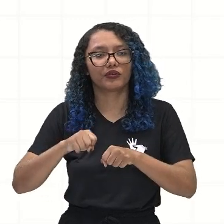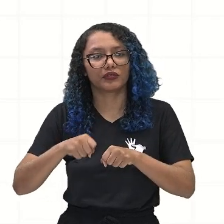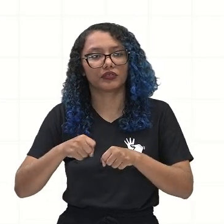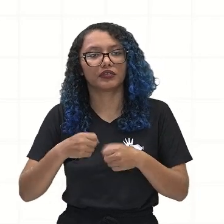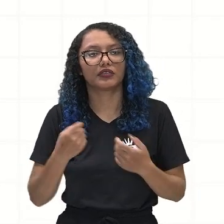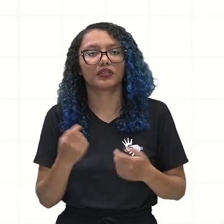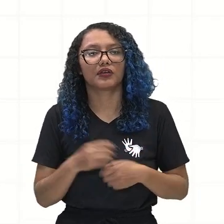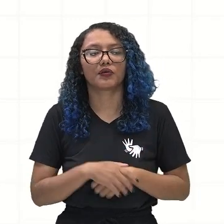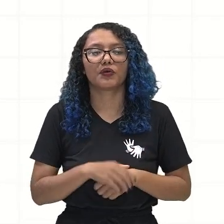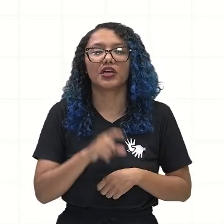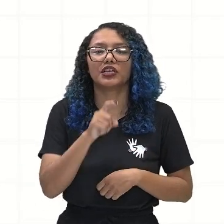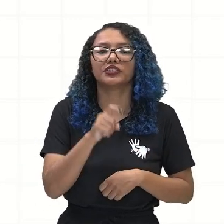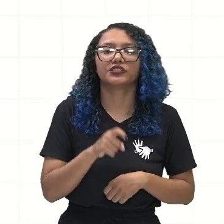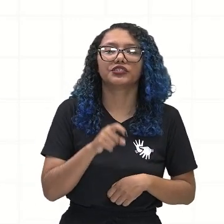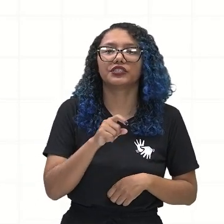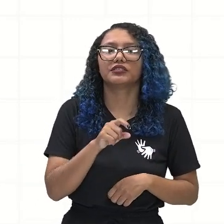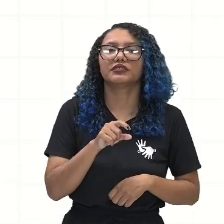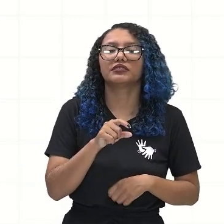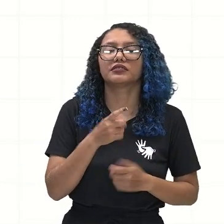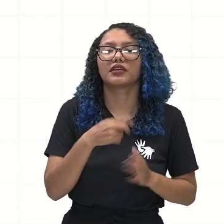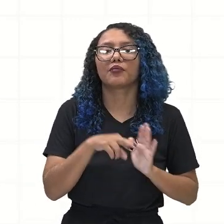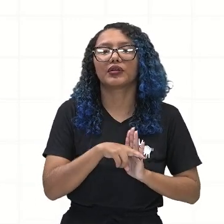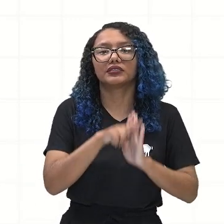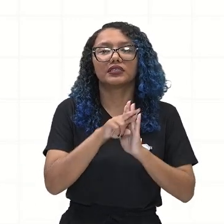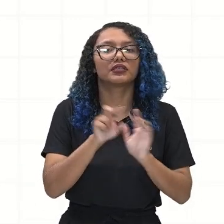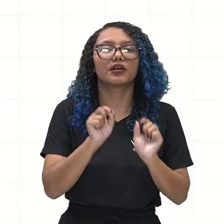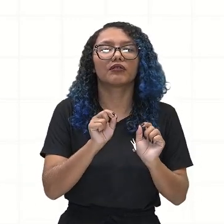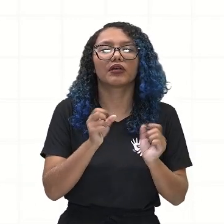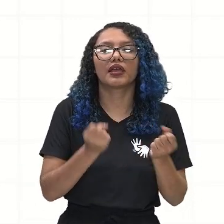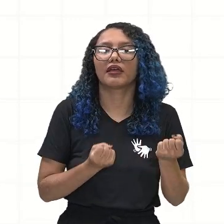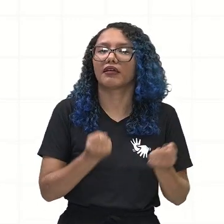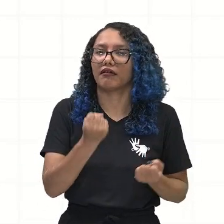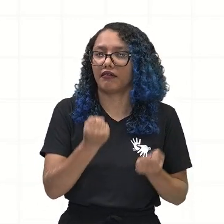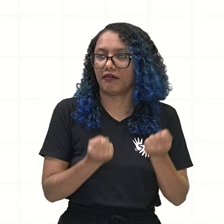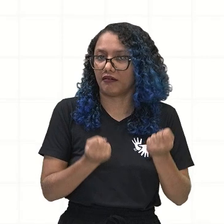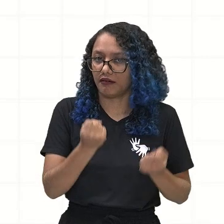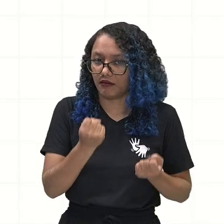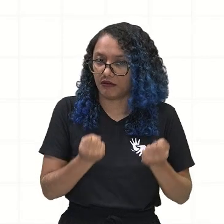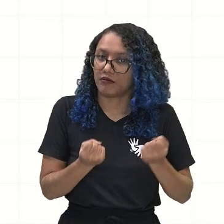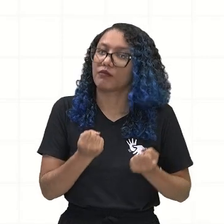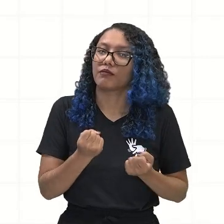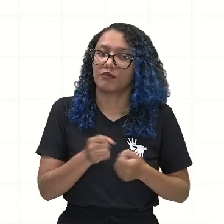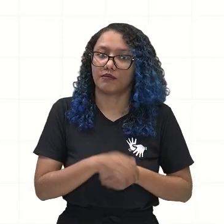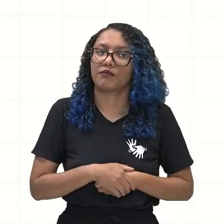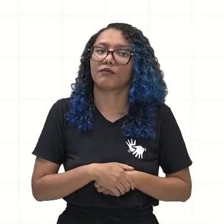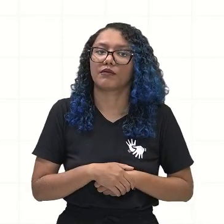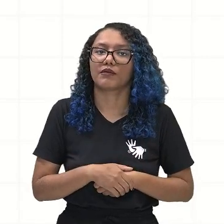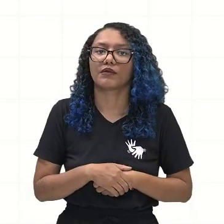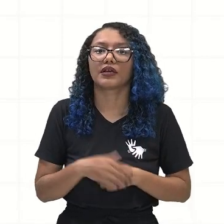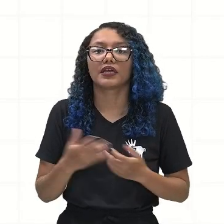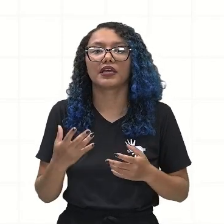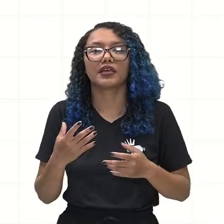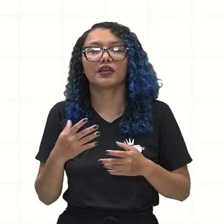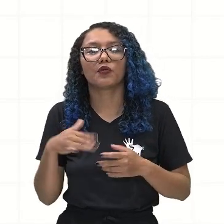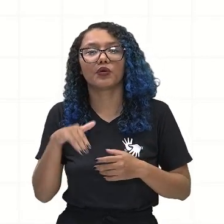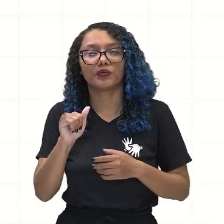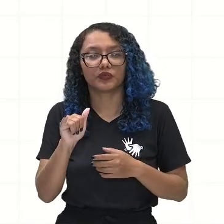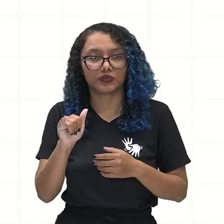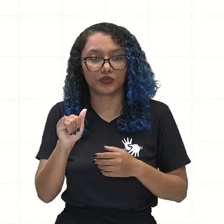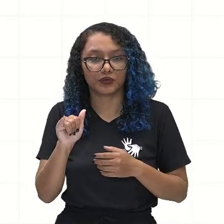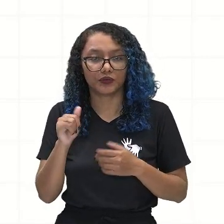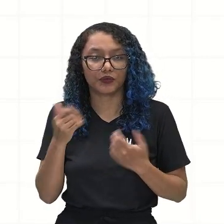os meus carros, beleza, meu povo? E as minhas motocicletas eu vou chamar